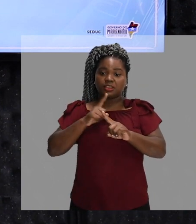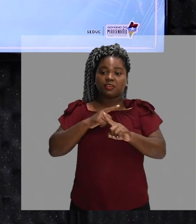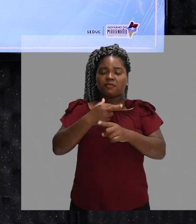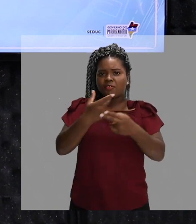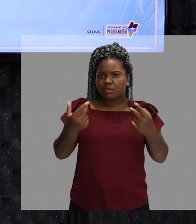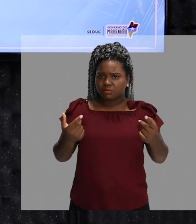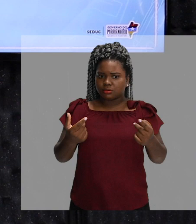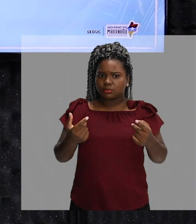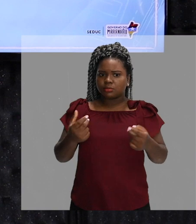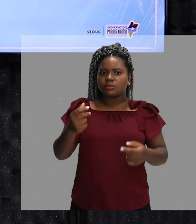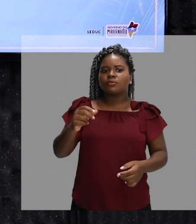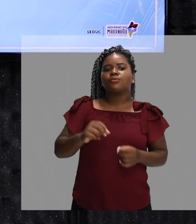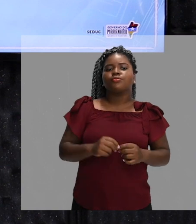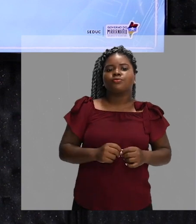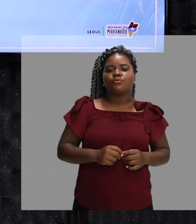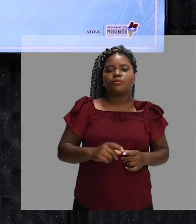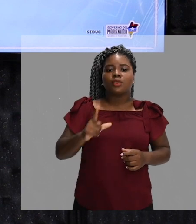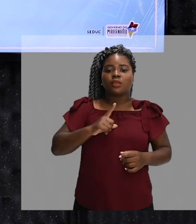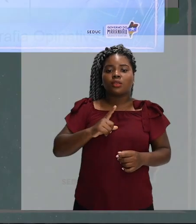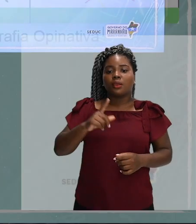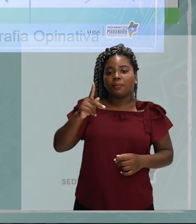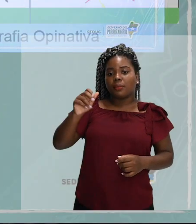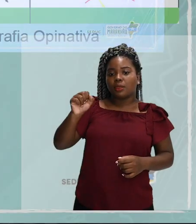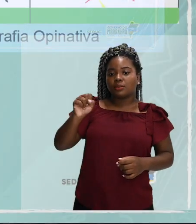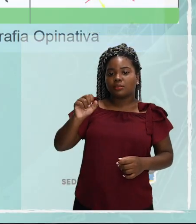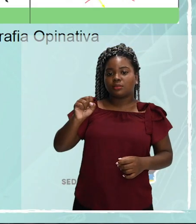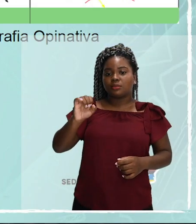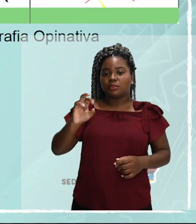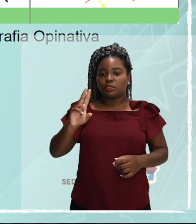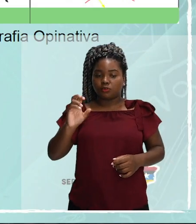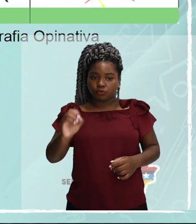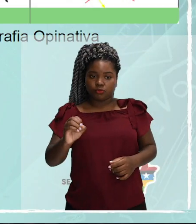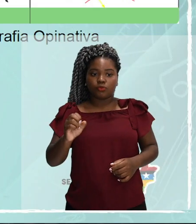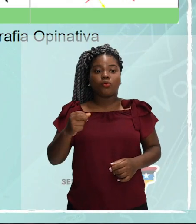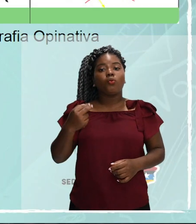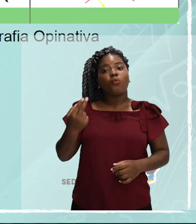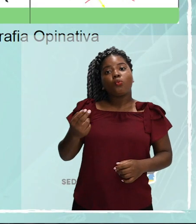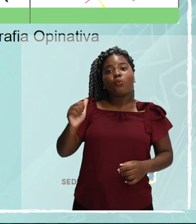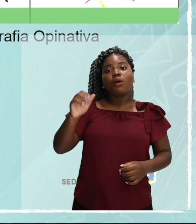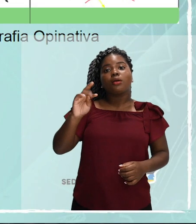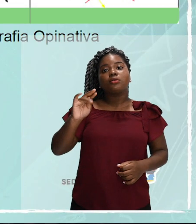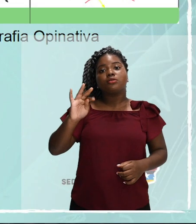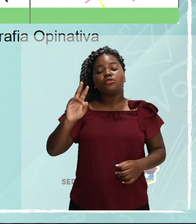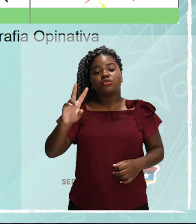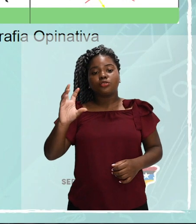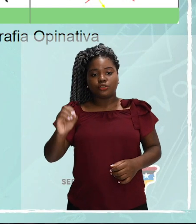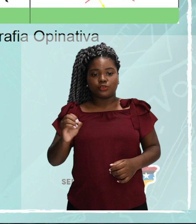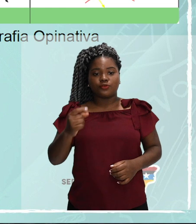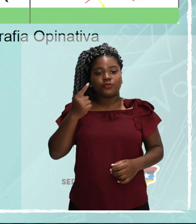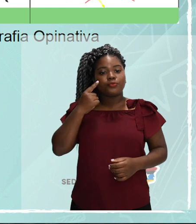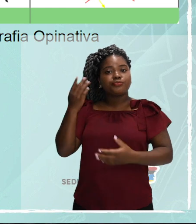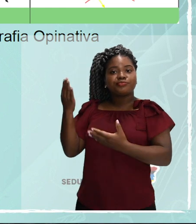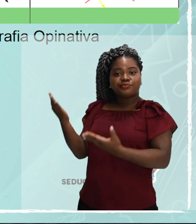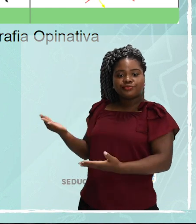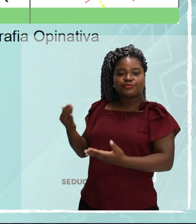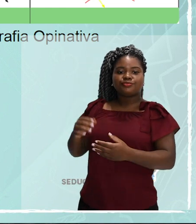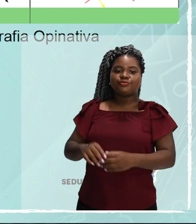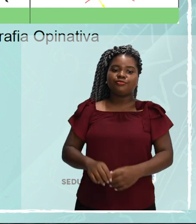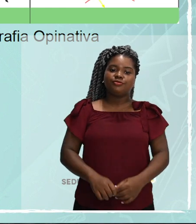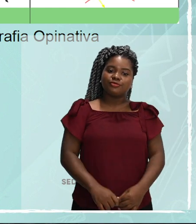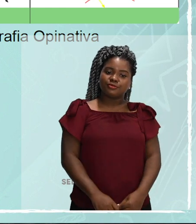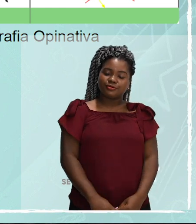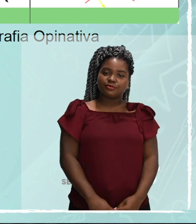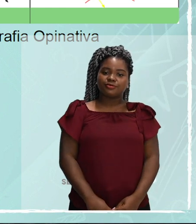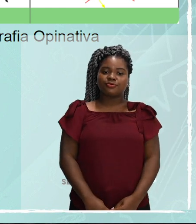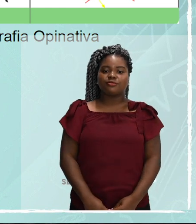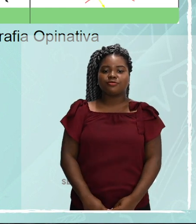sensores podem ser passivos ou ativos. Um sensor é considerado passivo quando ele só recebe a radiação,